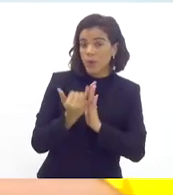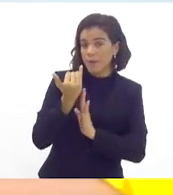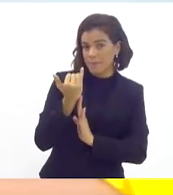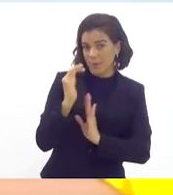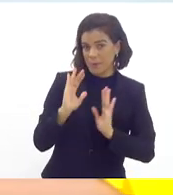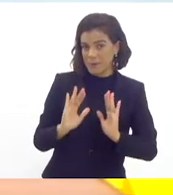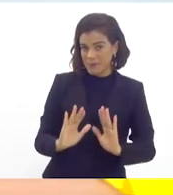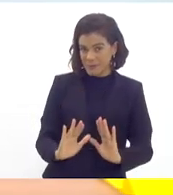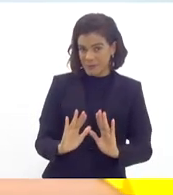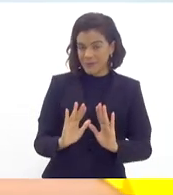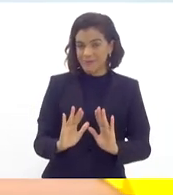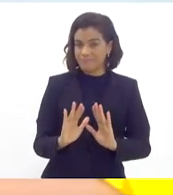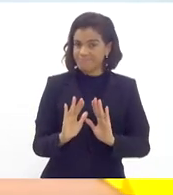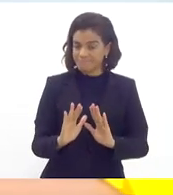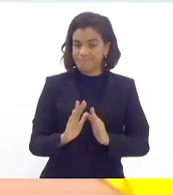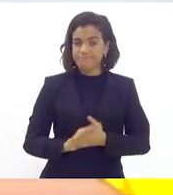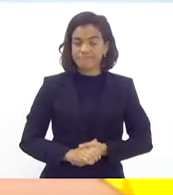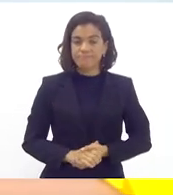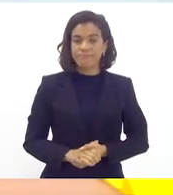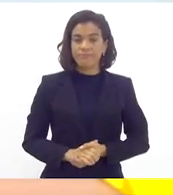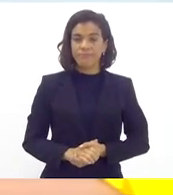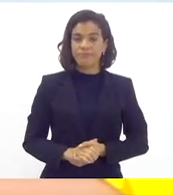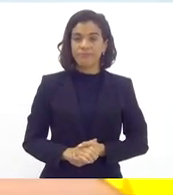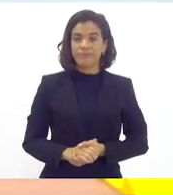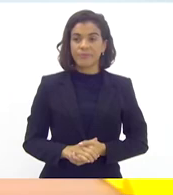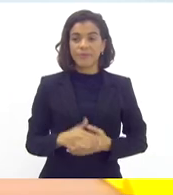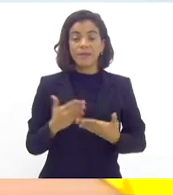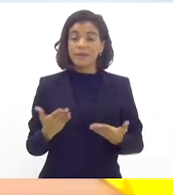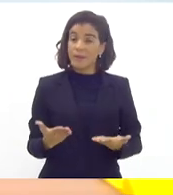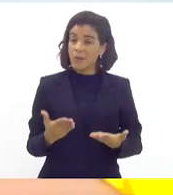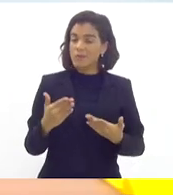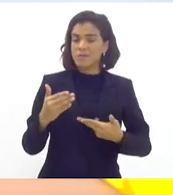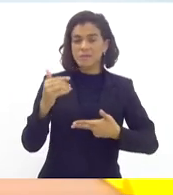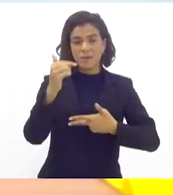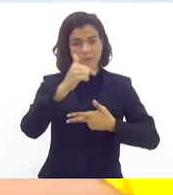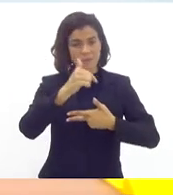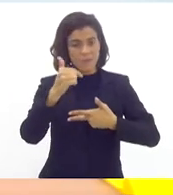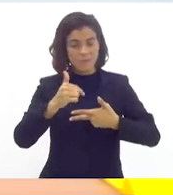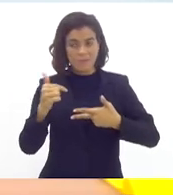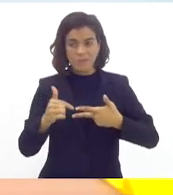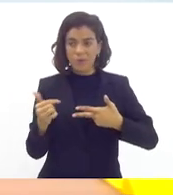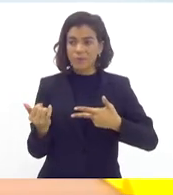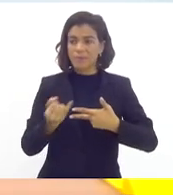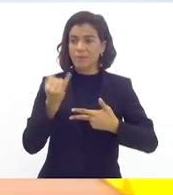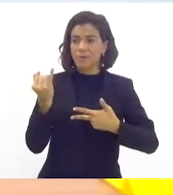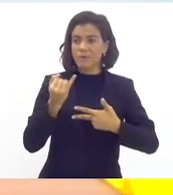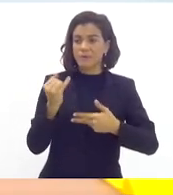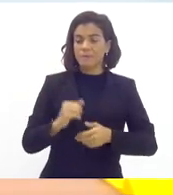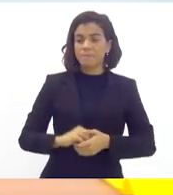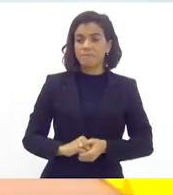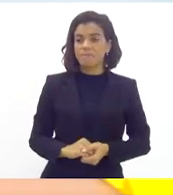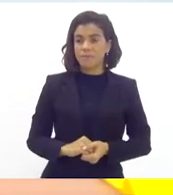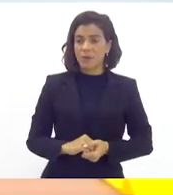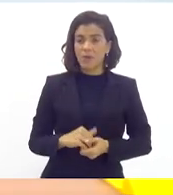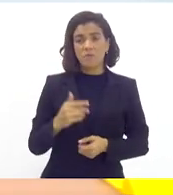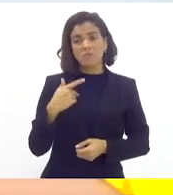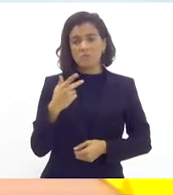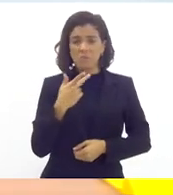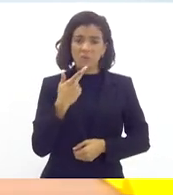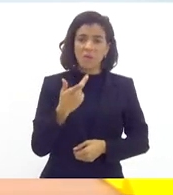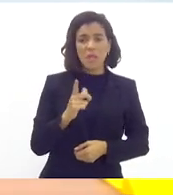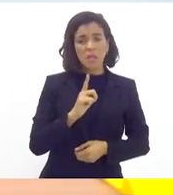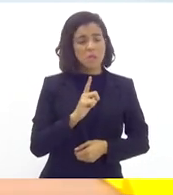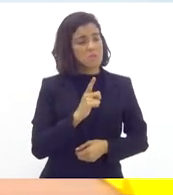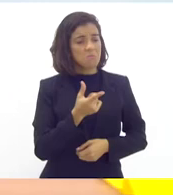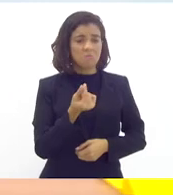gente está falando, tá? Então, esse é um ponto importante. A pessoa vai no preço final e mete o 25%. Você vai no preço sem imposto e